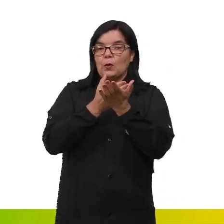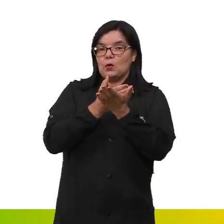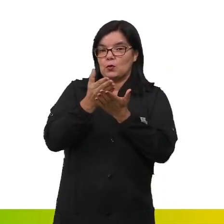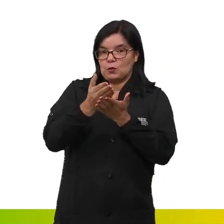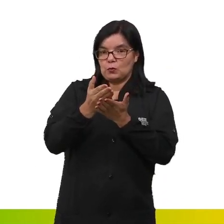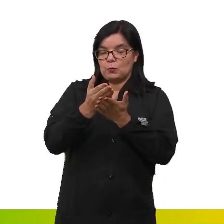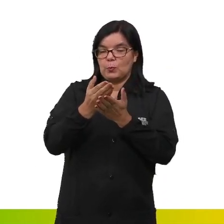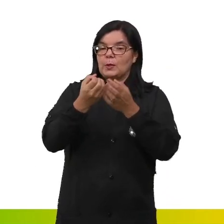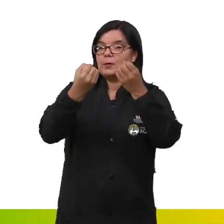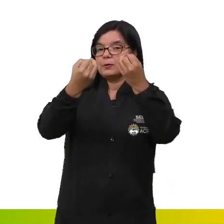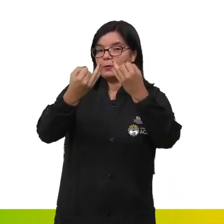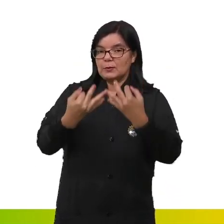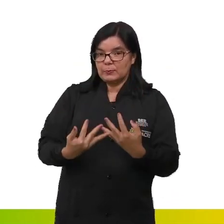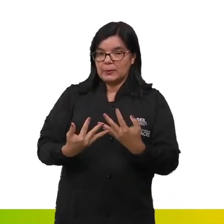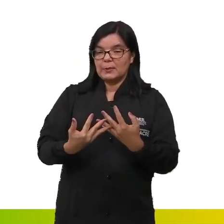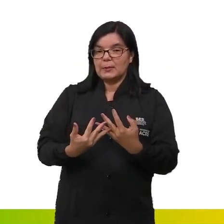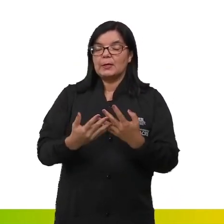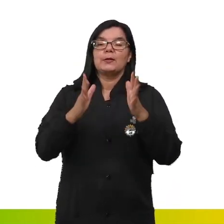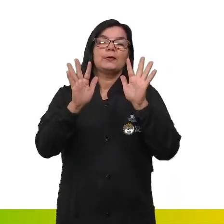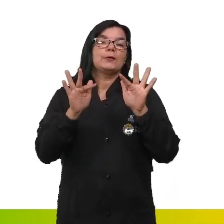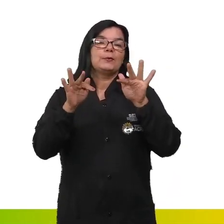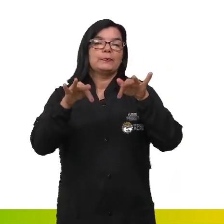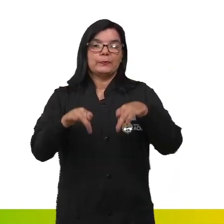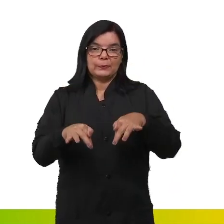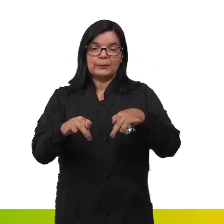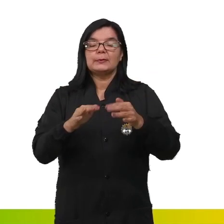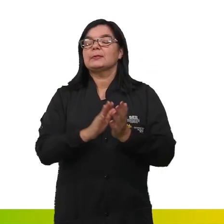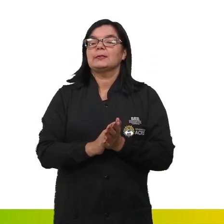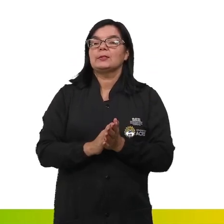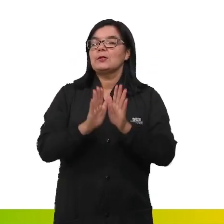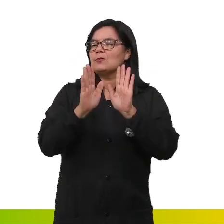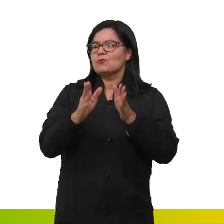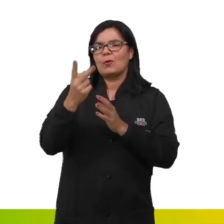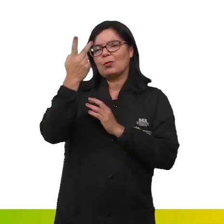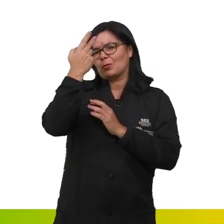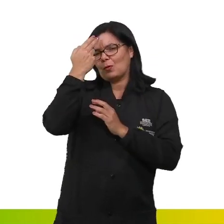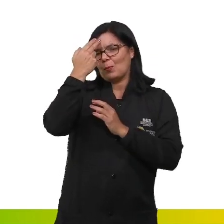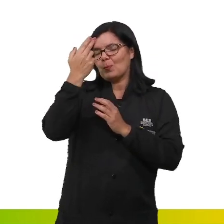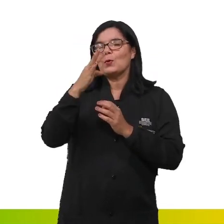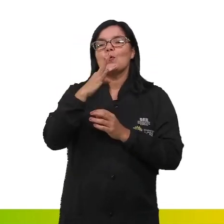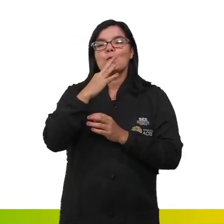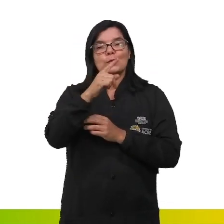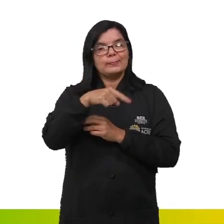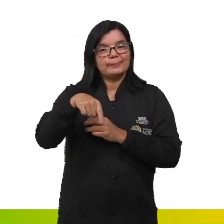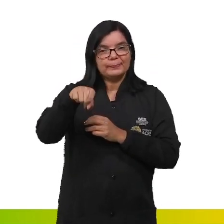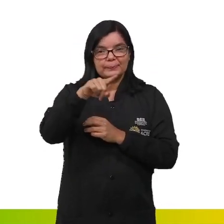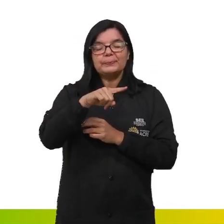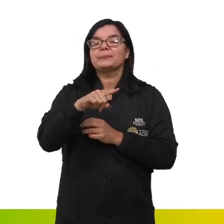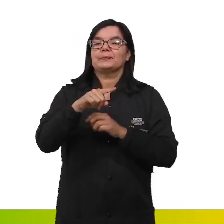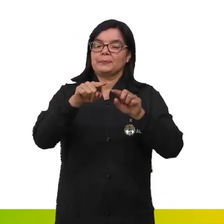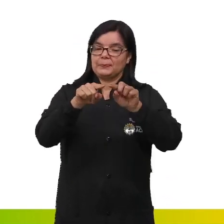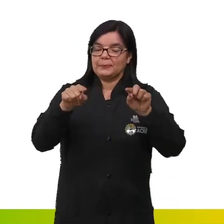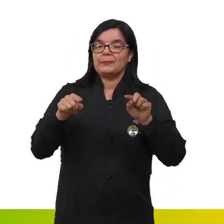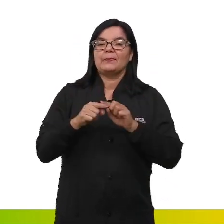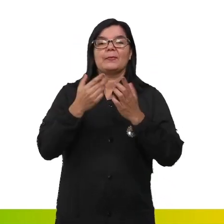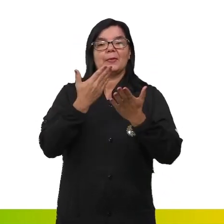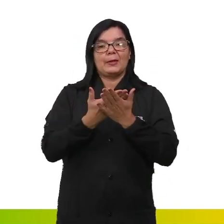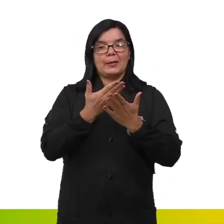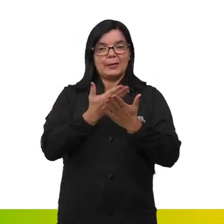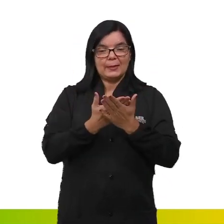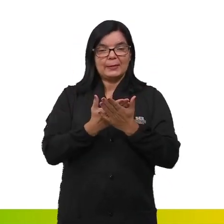introdução, desenvolvimento e conclusão. Isso aqui já é comum e muito conhecido por vocês na sala de aula. A gente